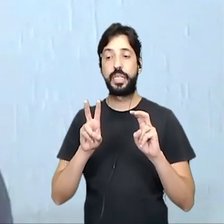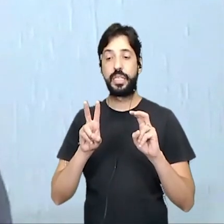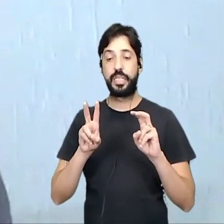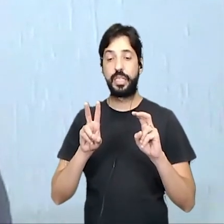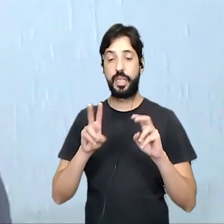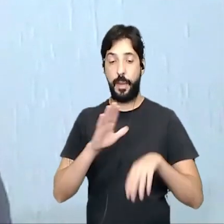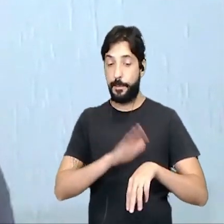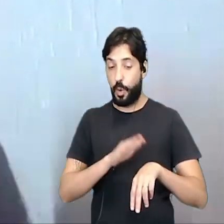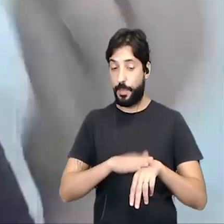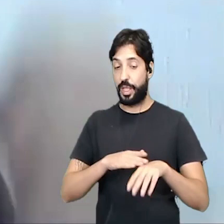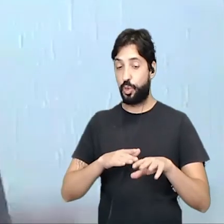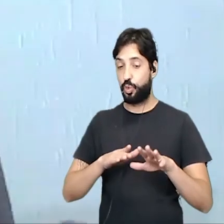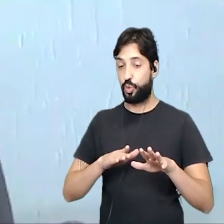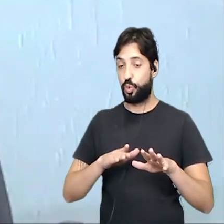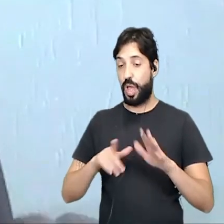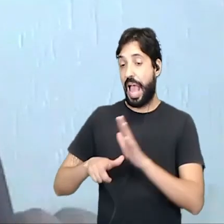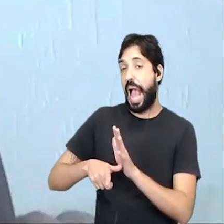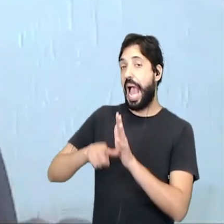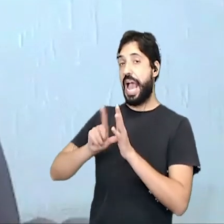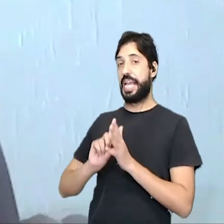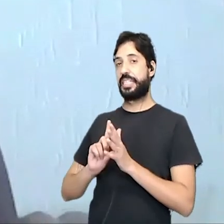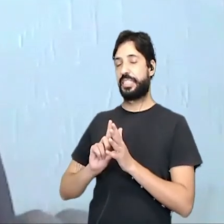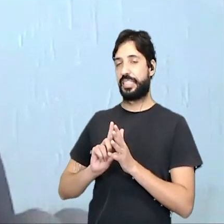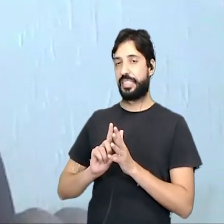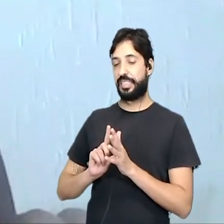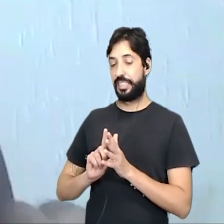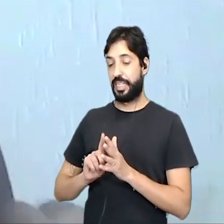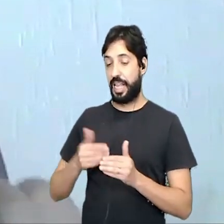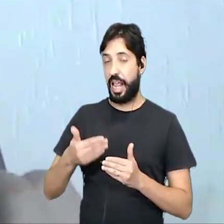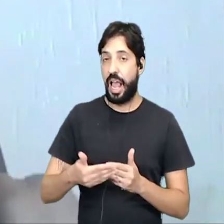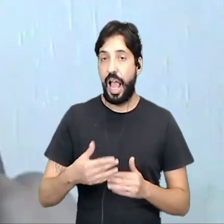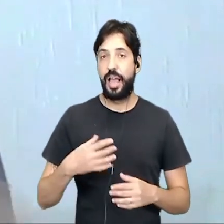um instante anterior à angústia